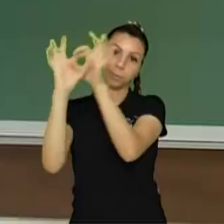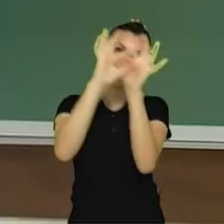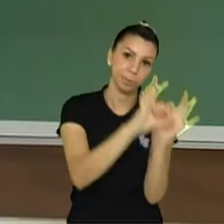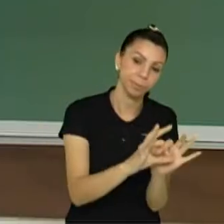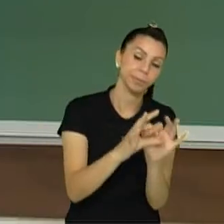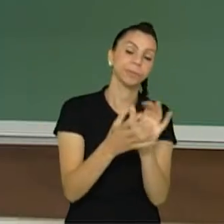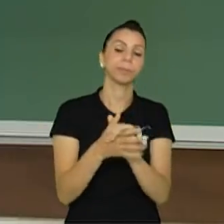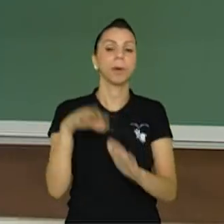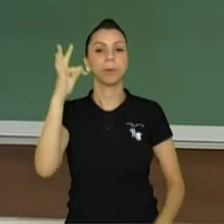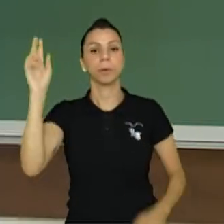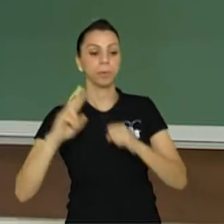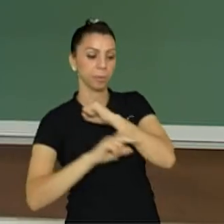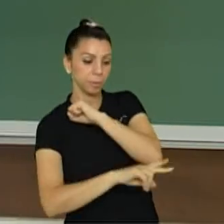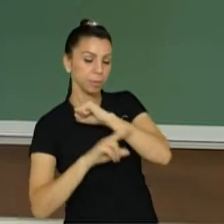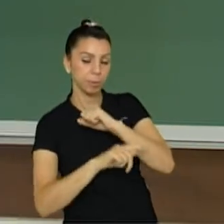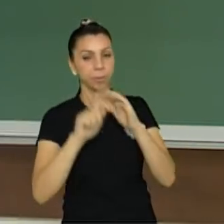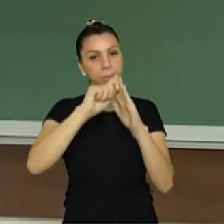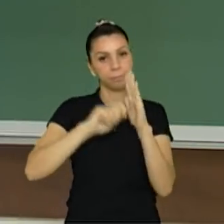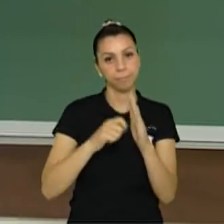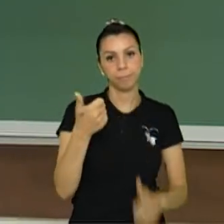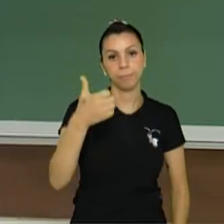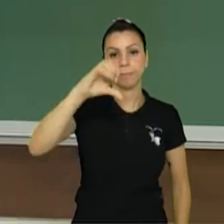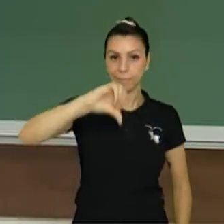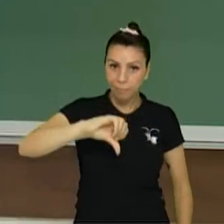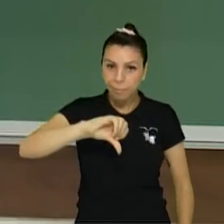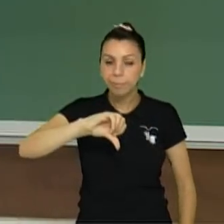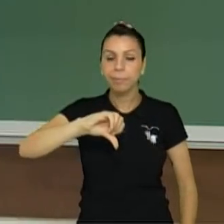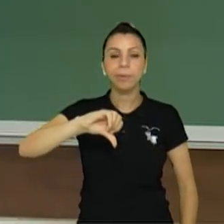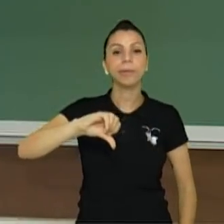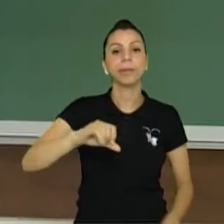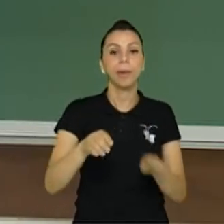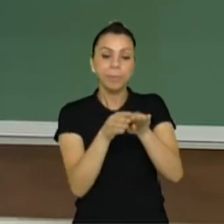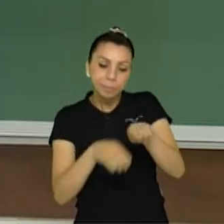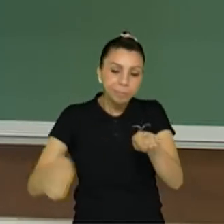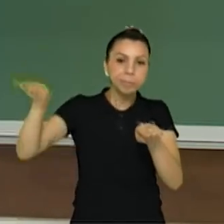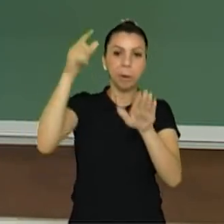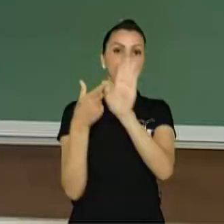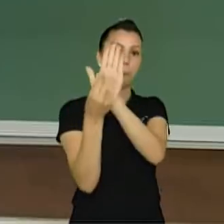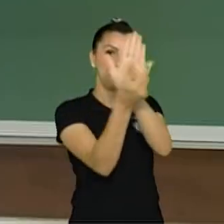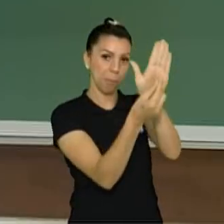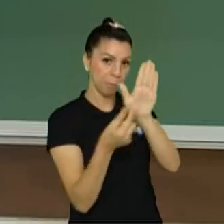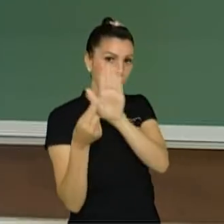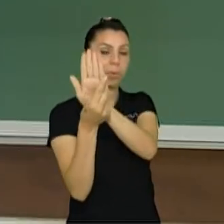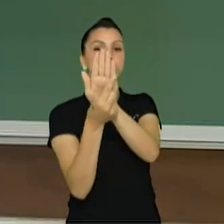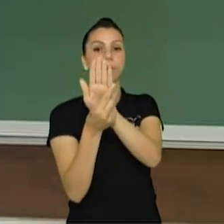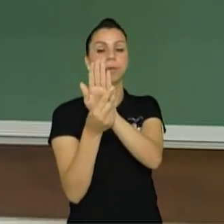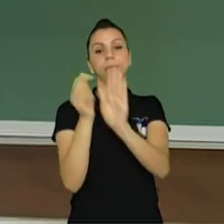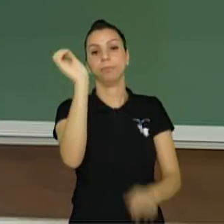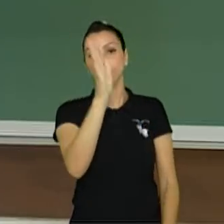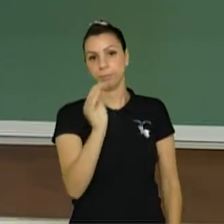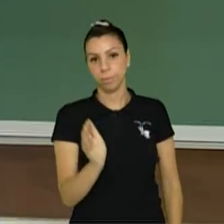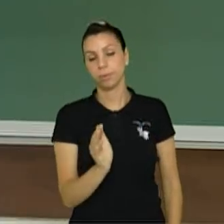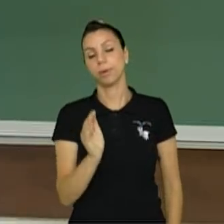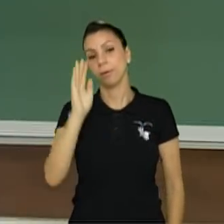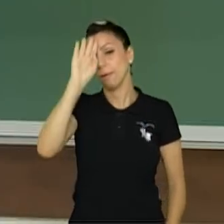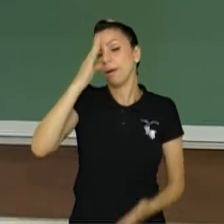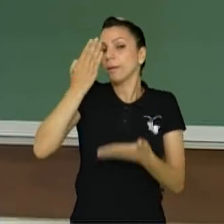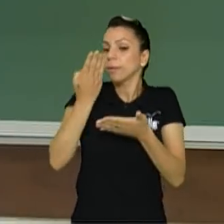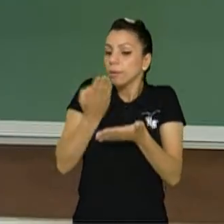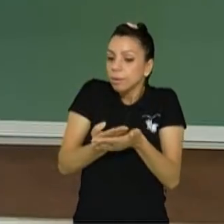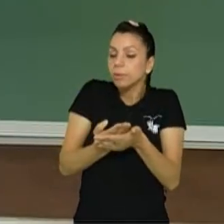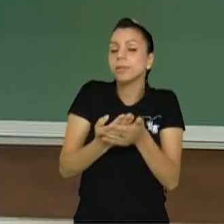das teorias raciais do século XIX, da elite brasileira, grande parte da elite brasileira acreditar